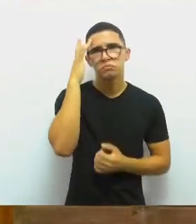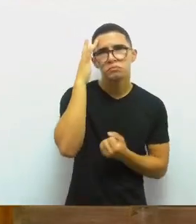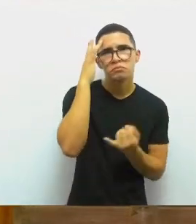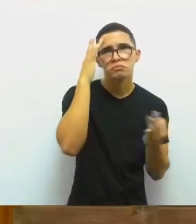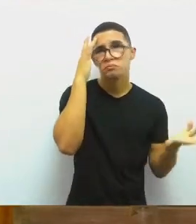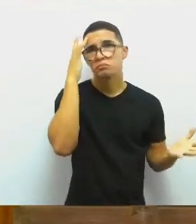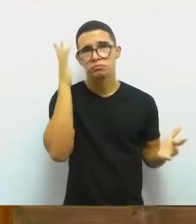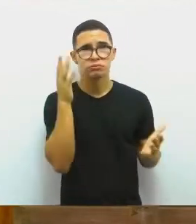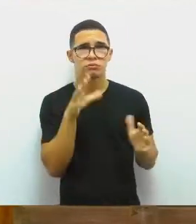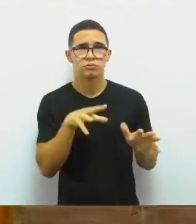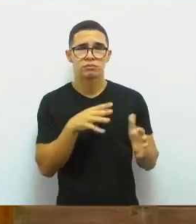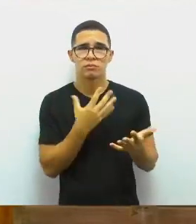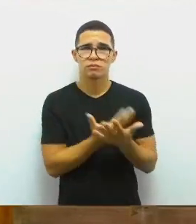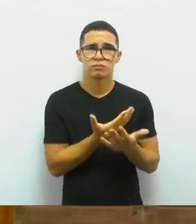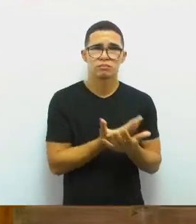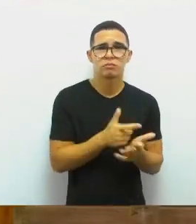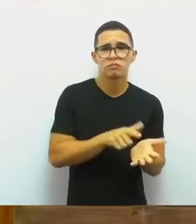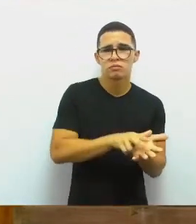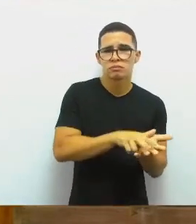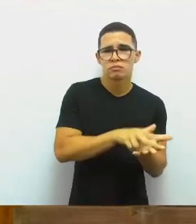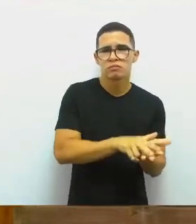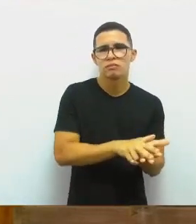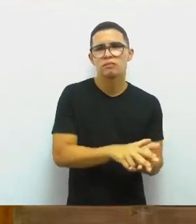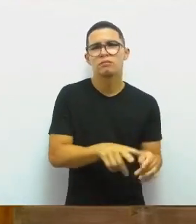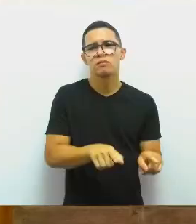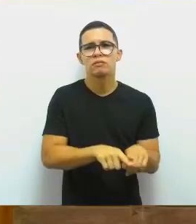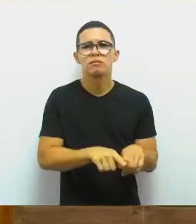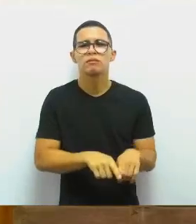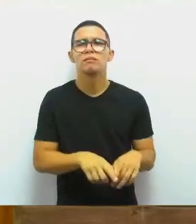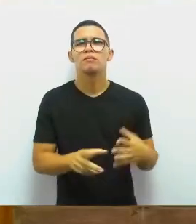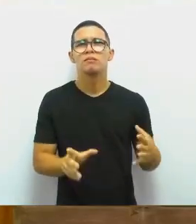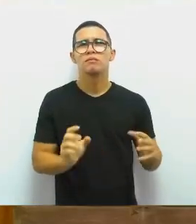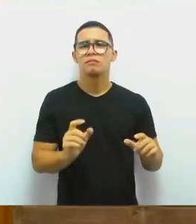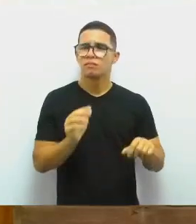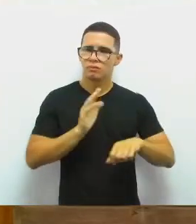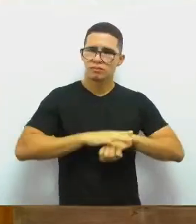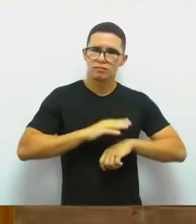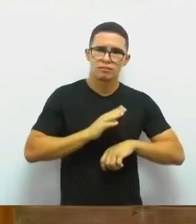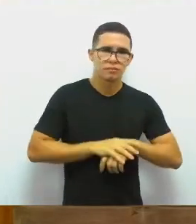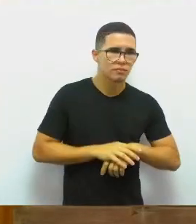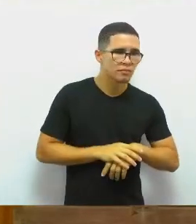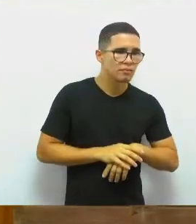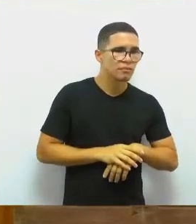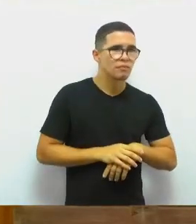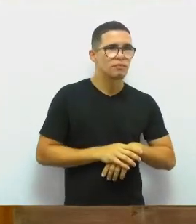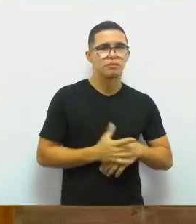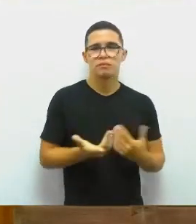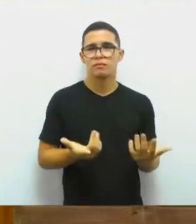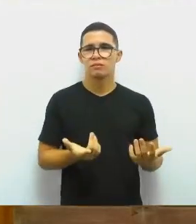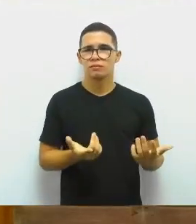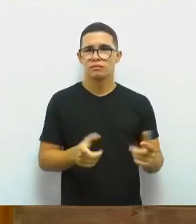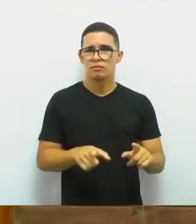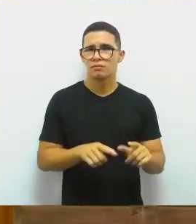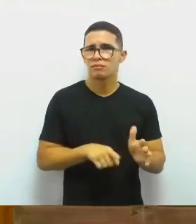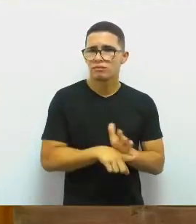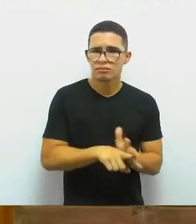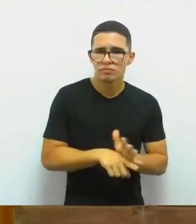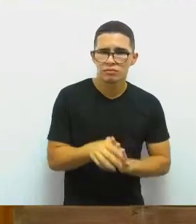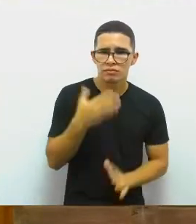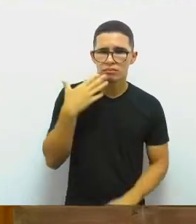com outro. Máquinas também são importantes para você fazer um exame melhor, etc. e